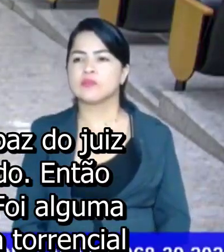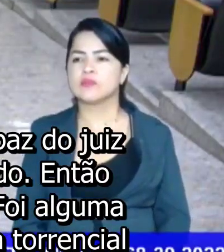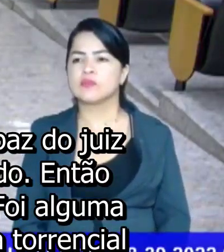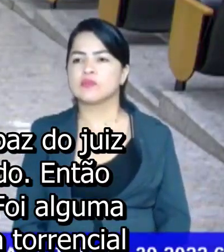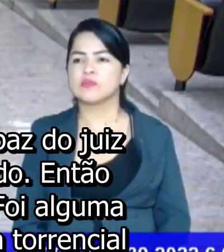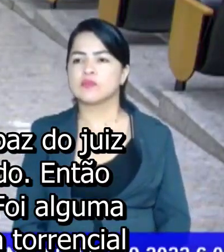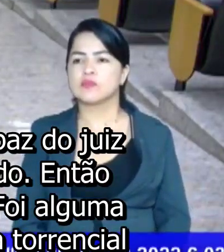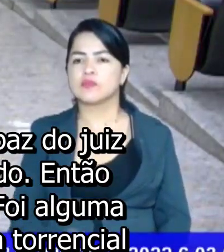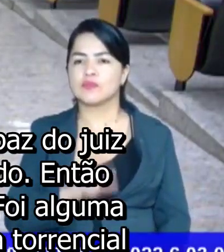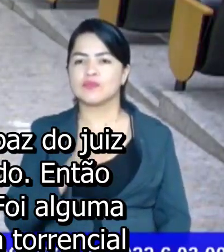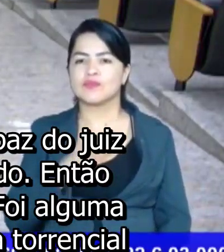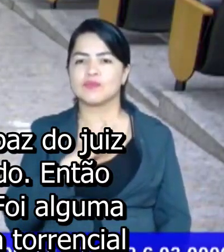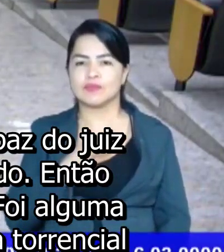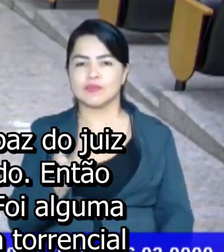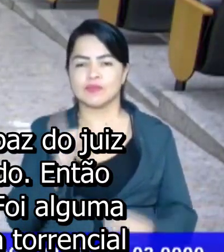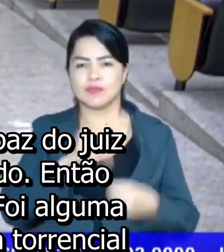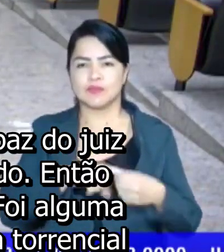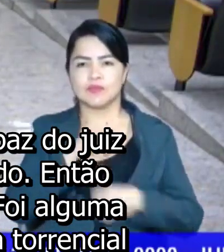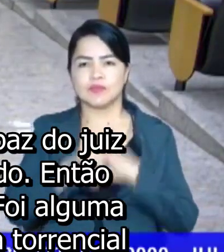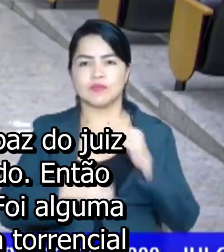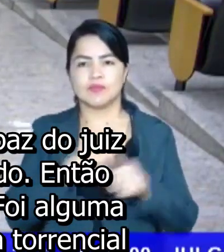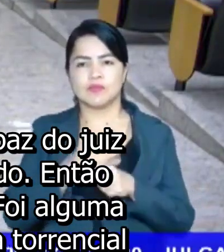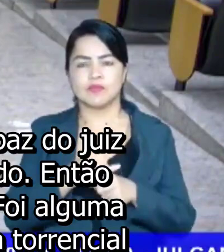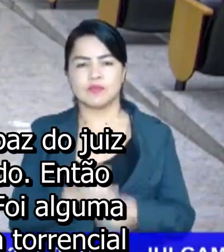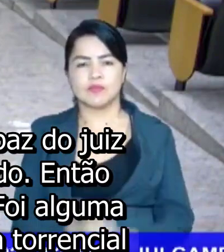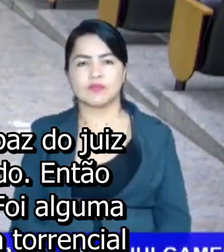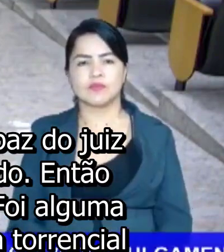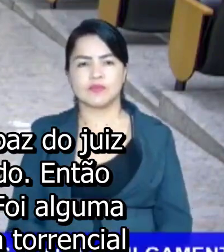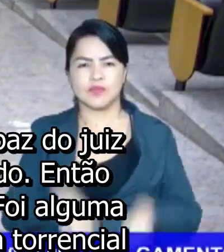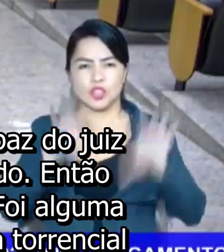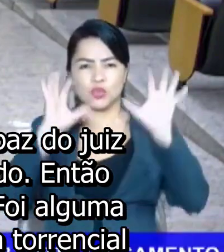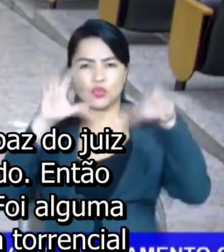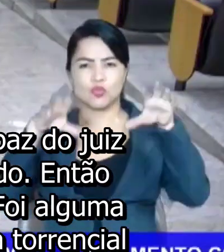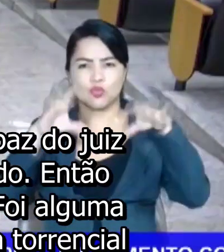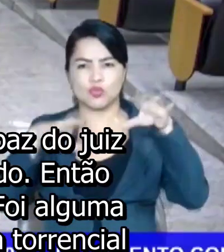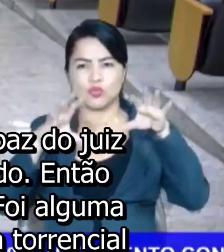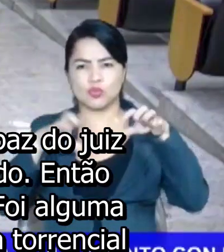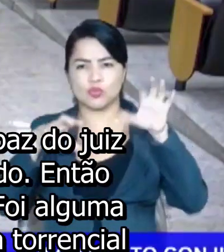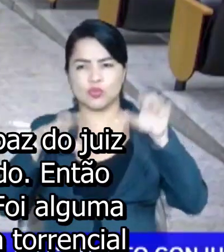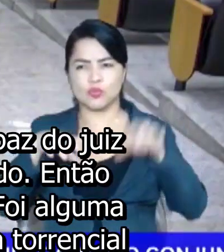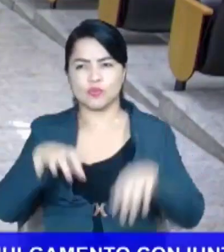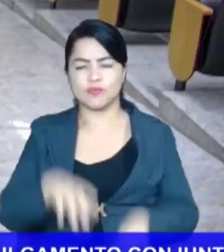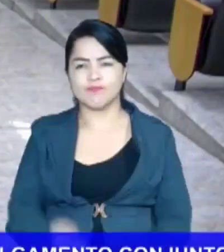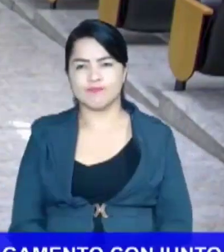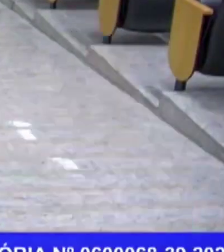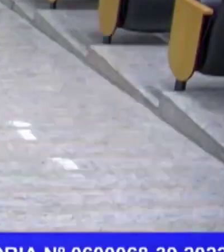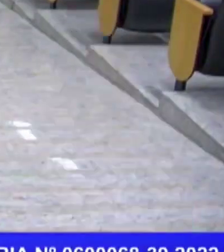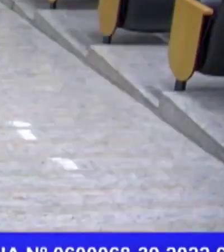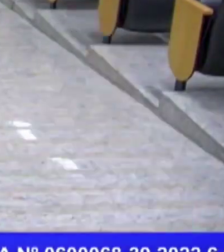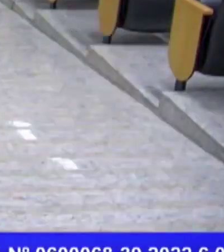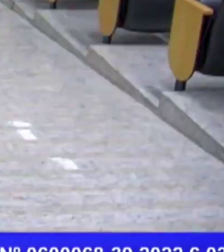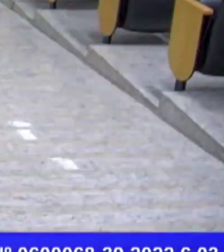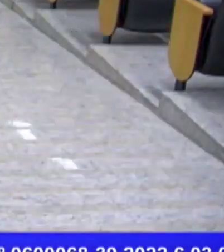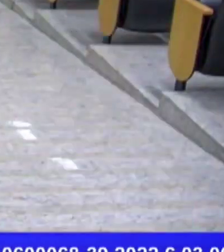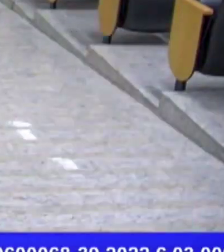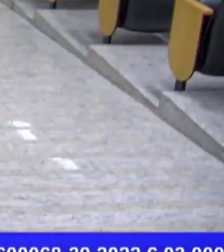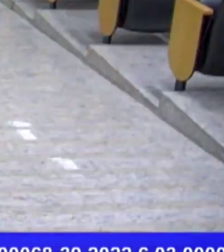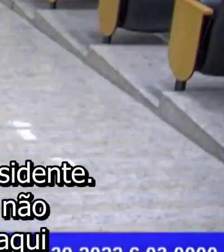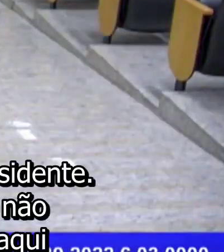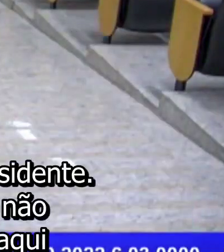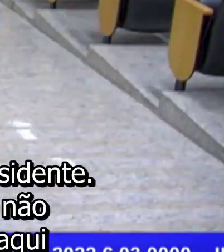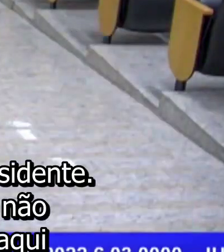já está reconectando. Foi alguma queda. Está chovendo lá fora, né? Está uma chuva torrencial.